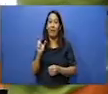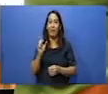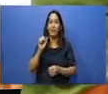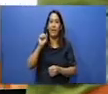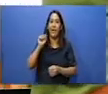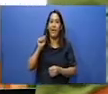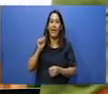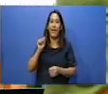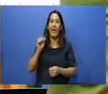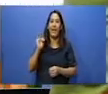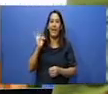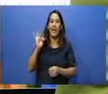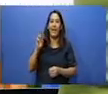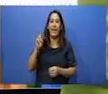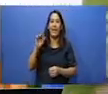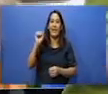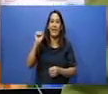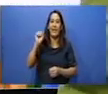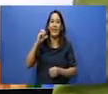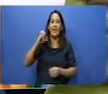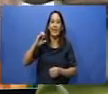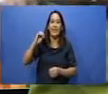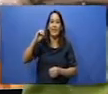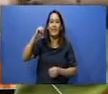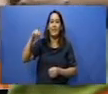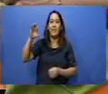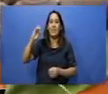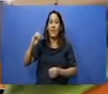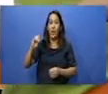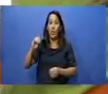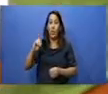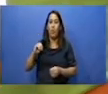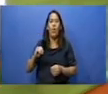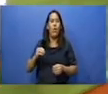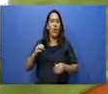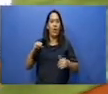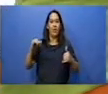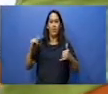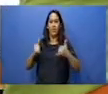Atração, distração, divertimento. Aqui em Barretos, nós também